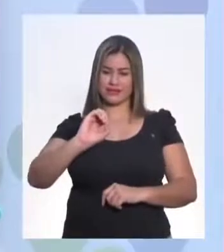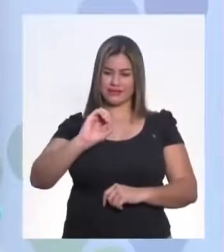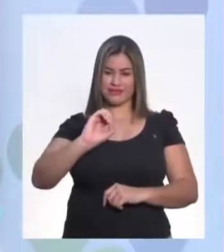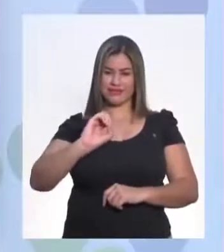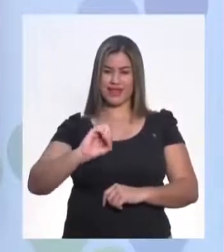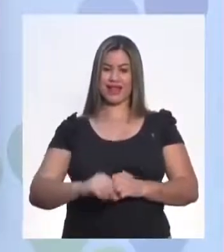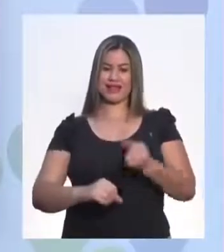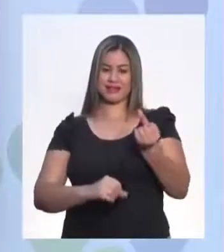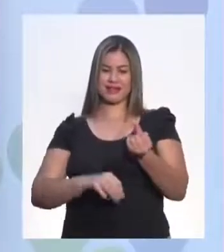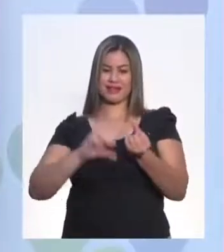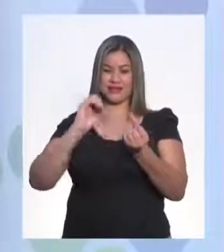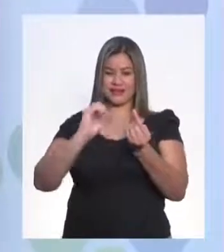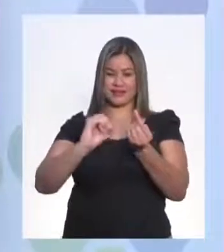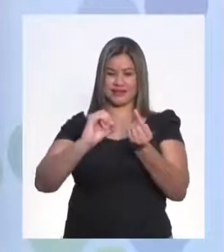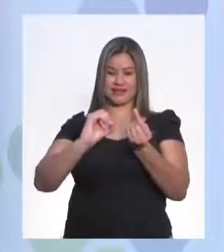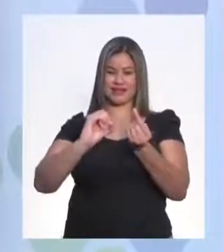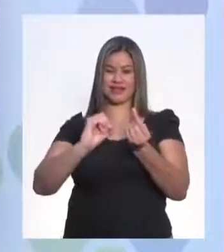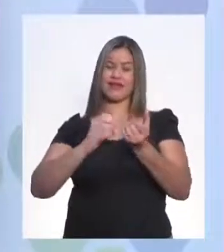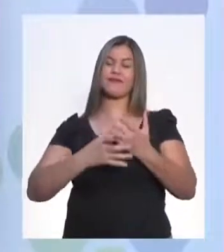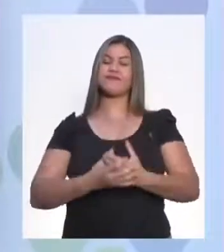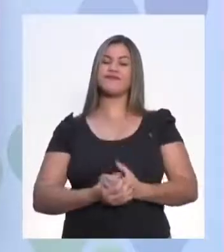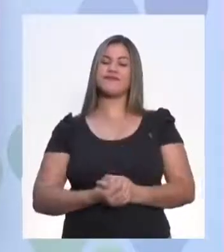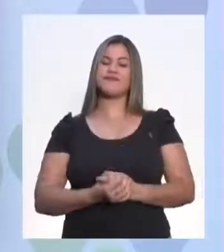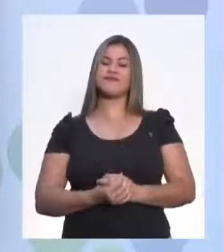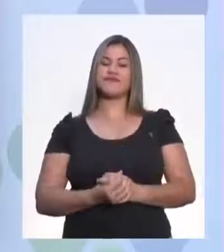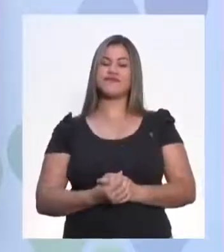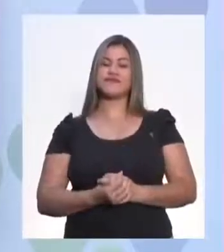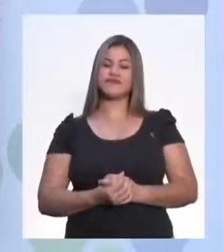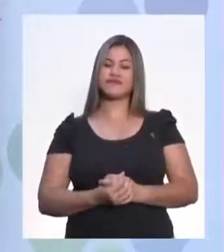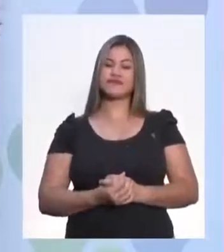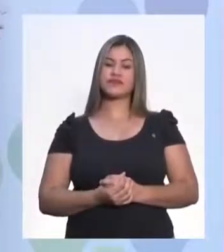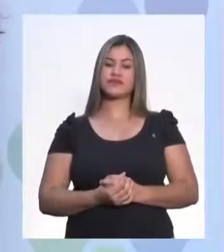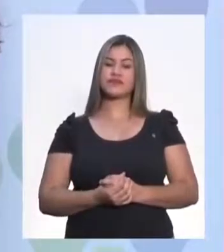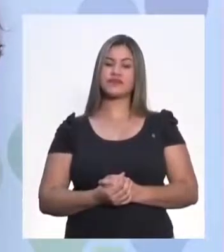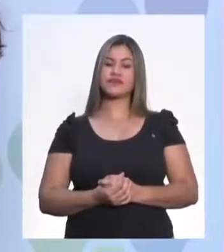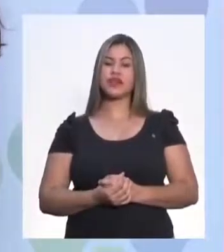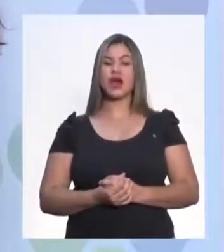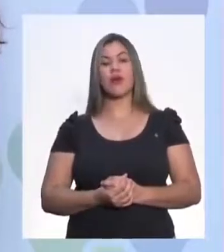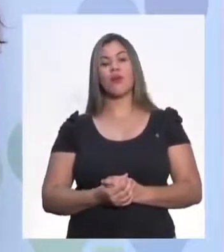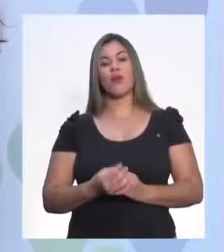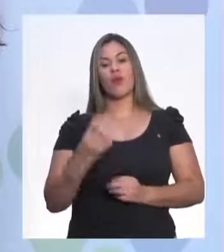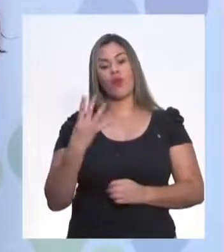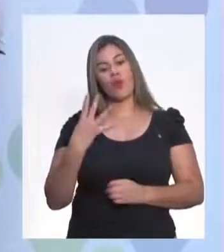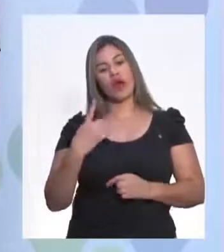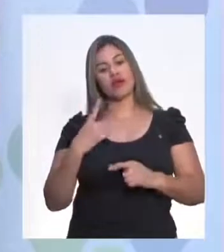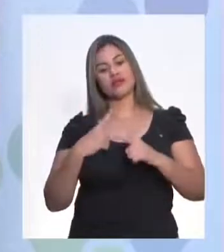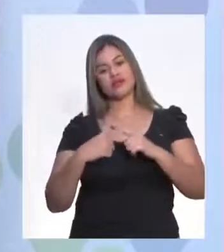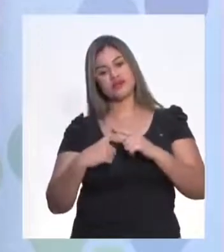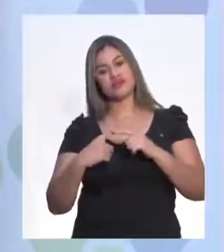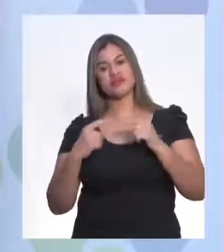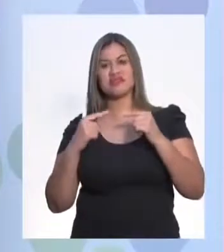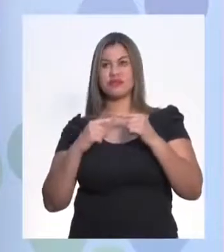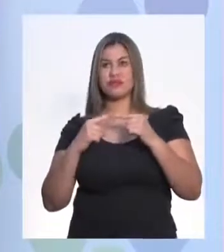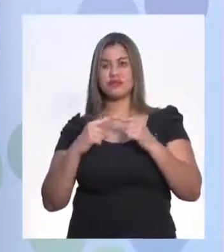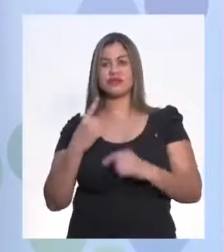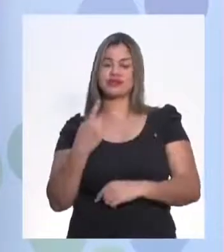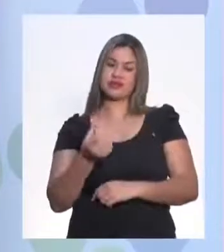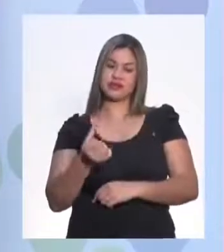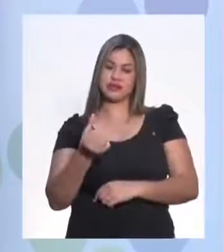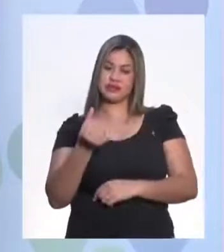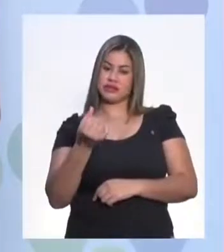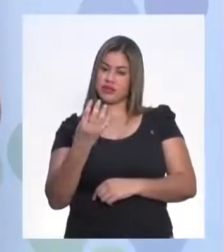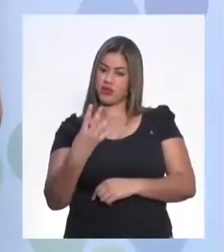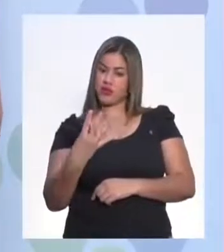colocar um zerinho aqui na frente do 6. Vai dar 60. Bom, 4 vezes dava 64. Então,